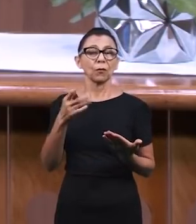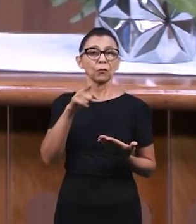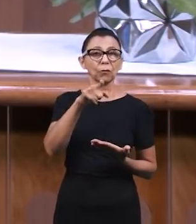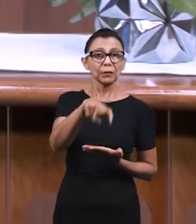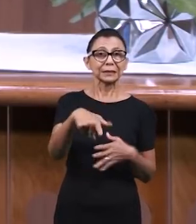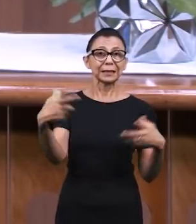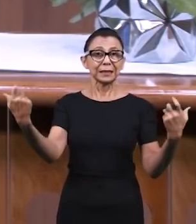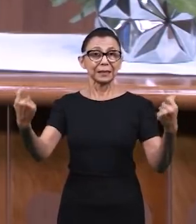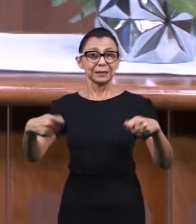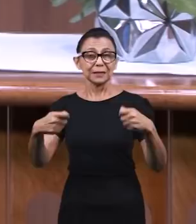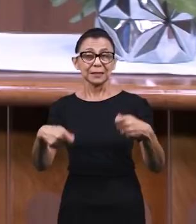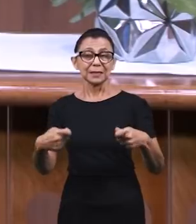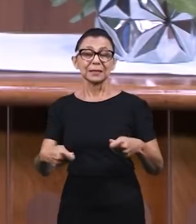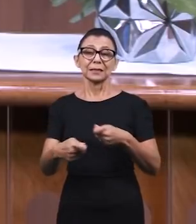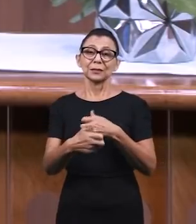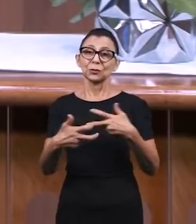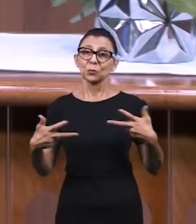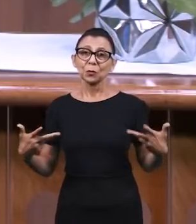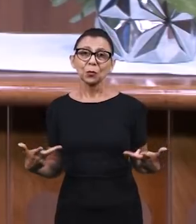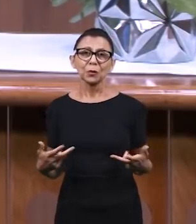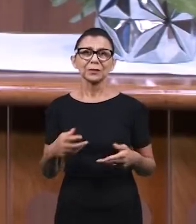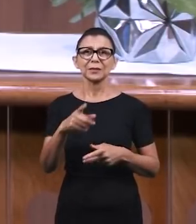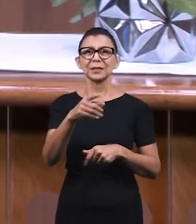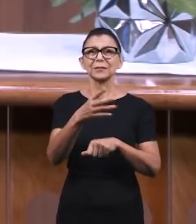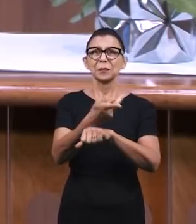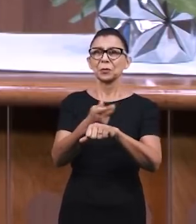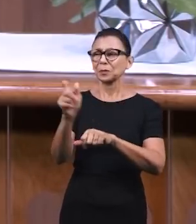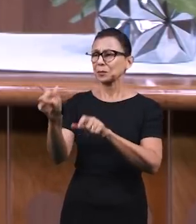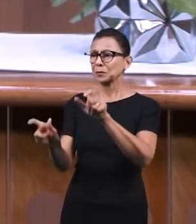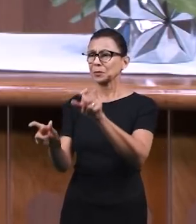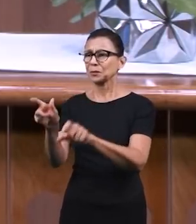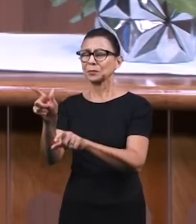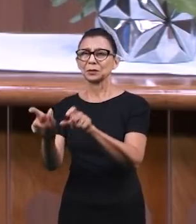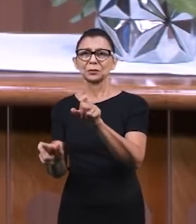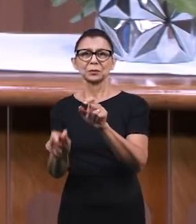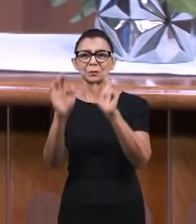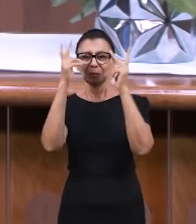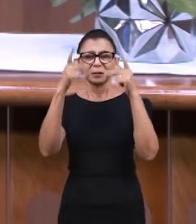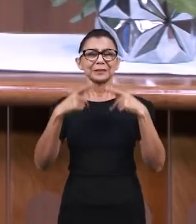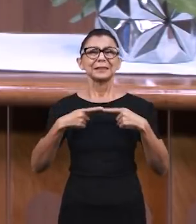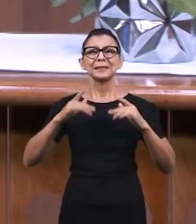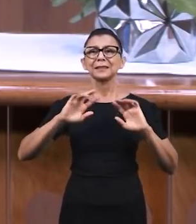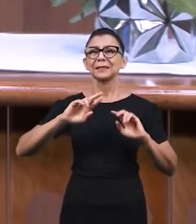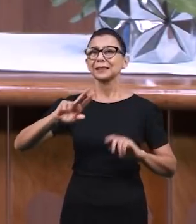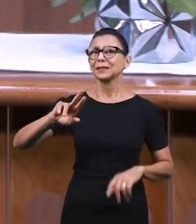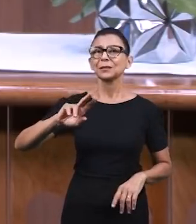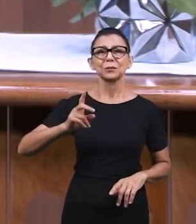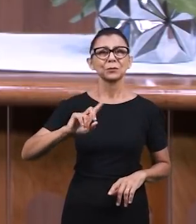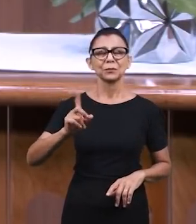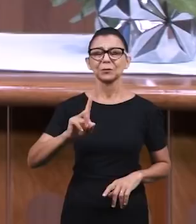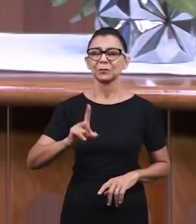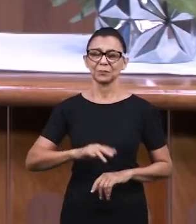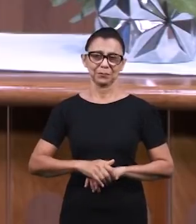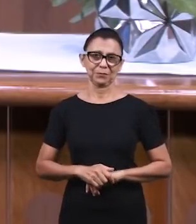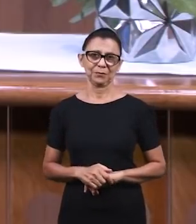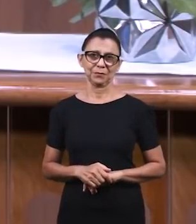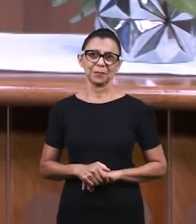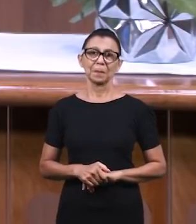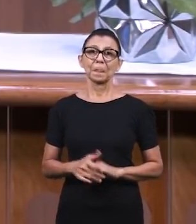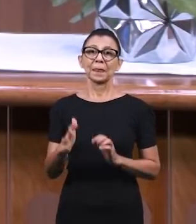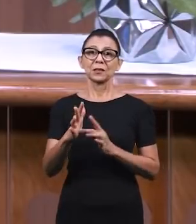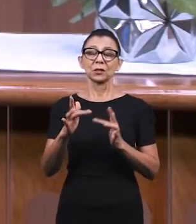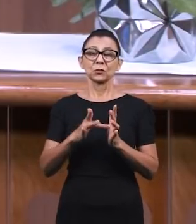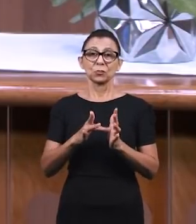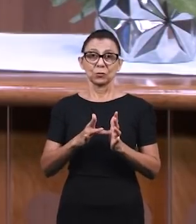Jesus. Não é você ir a alguém, a B, C, não. Ele disse, e a Bíblia é clara com relação a isso,